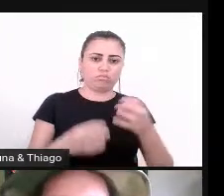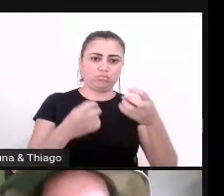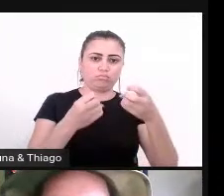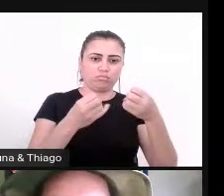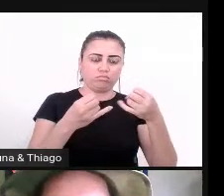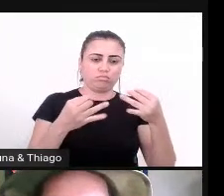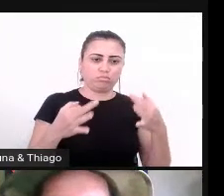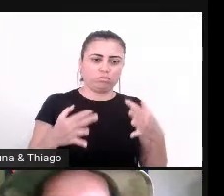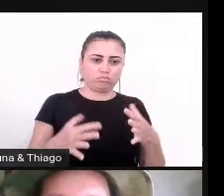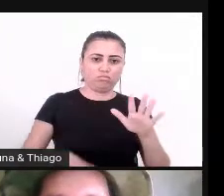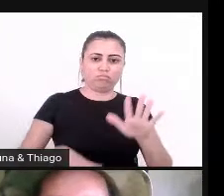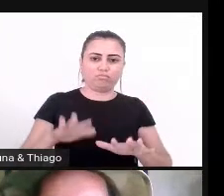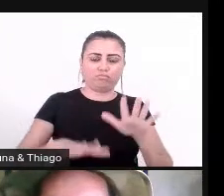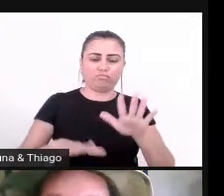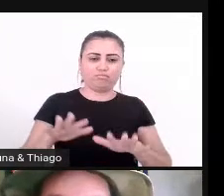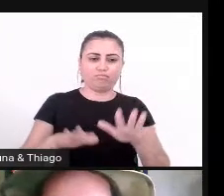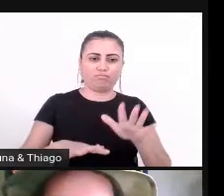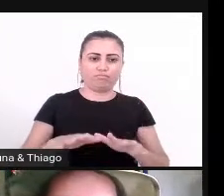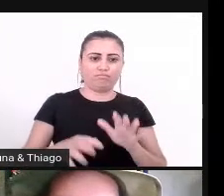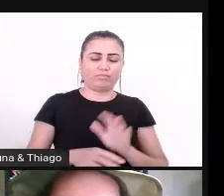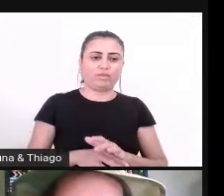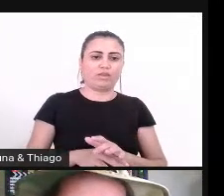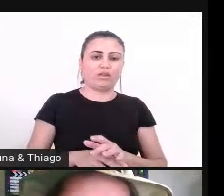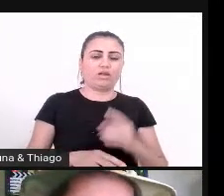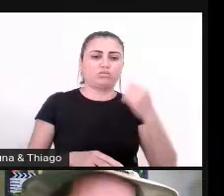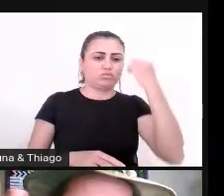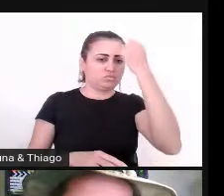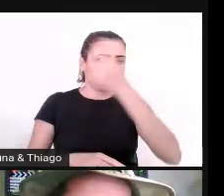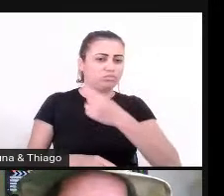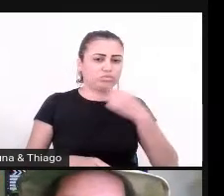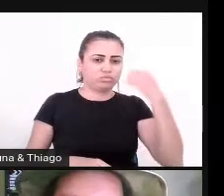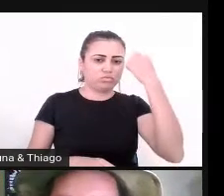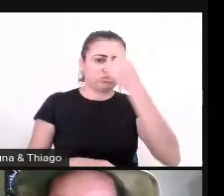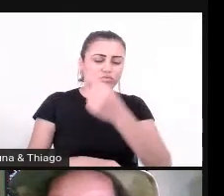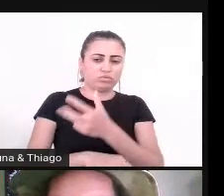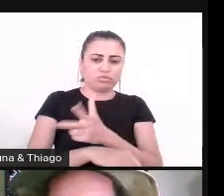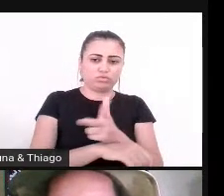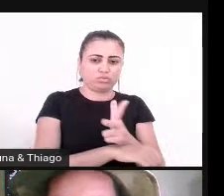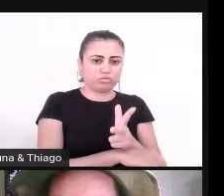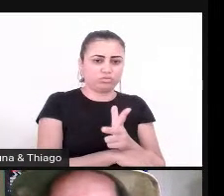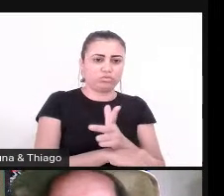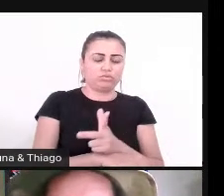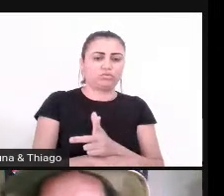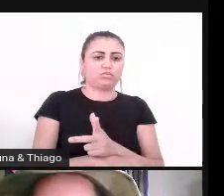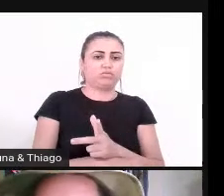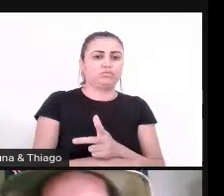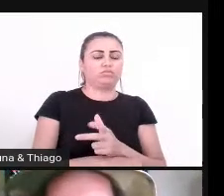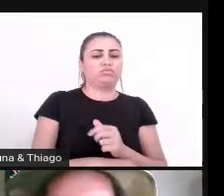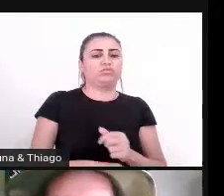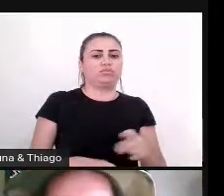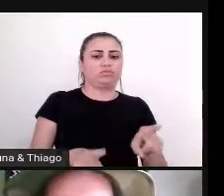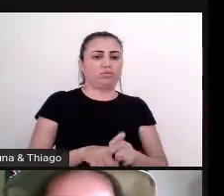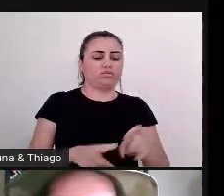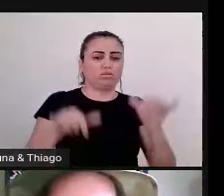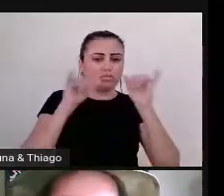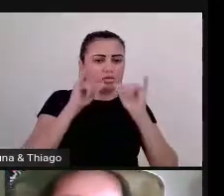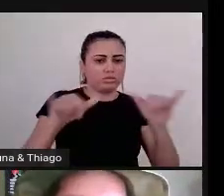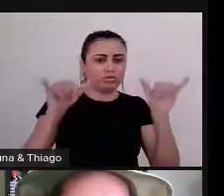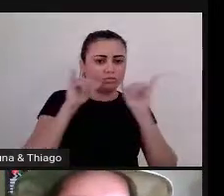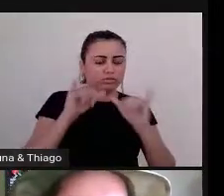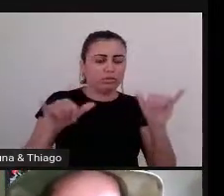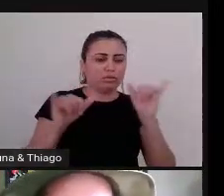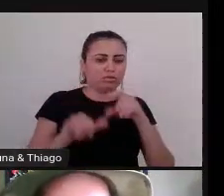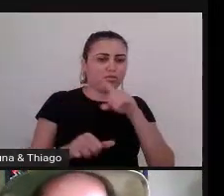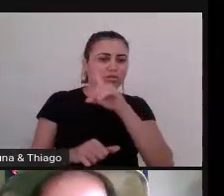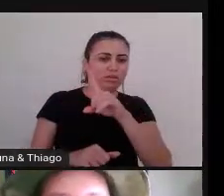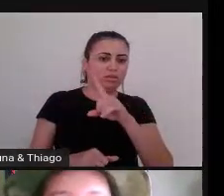menos muitas horas de vídeos gravados, são vídeos inéditos, aqui não está divulgado lá no canal, mas cada videozinho